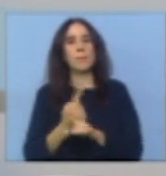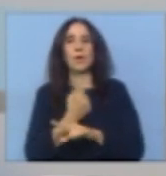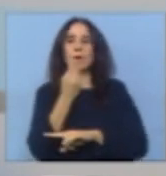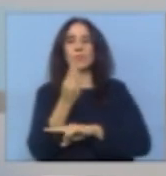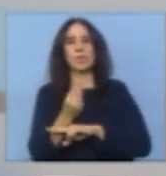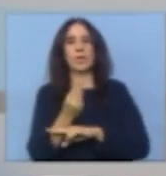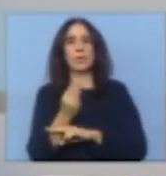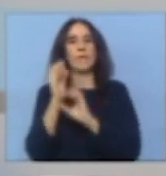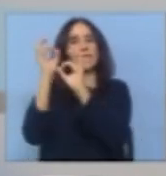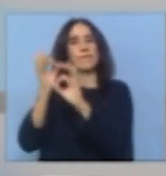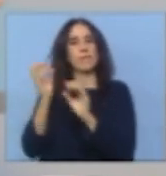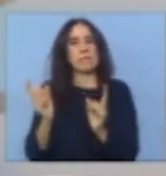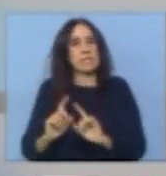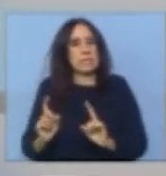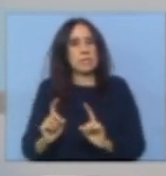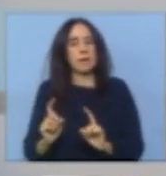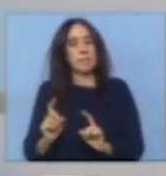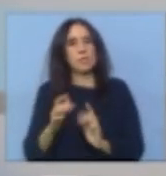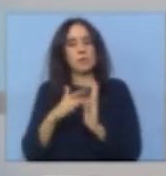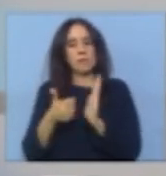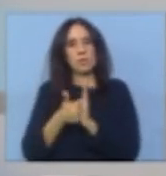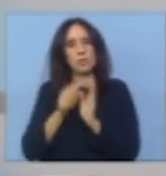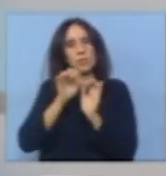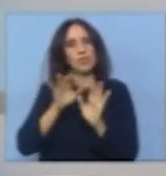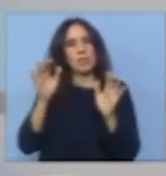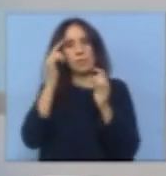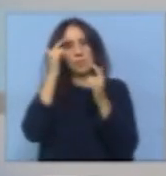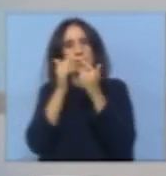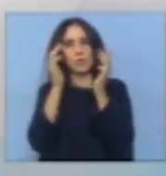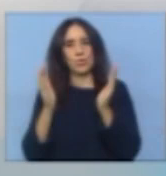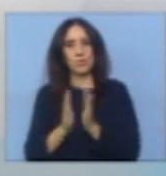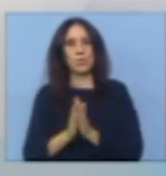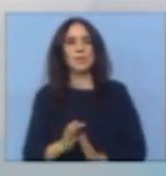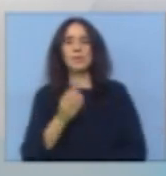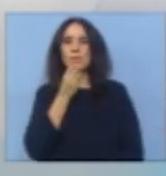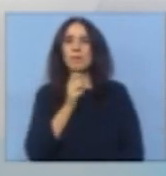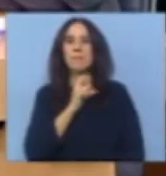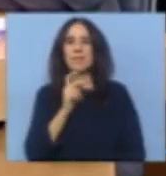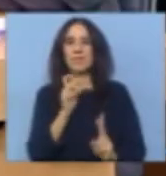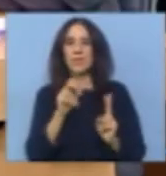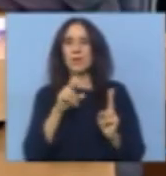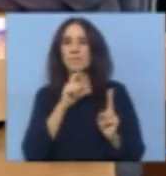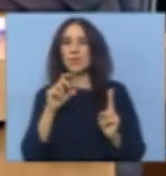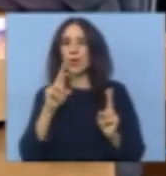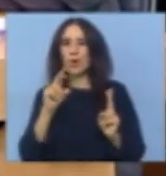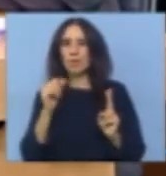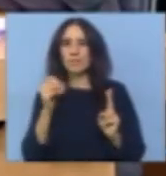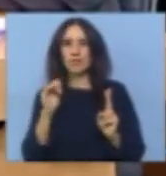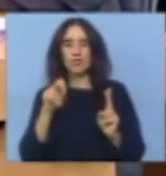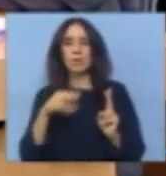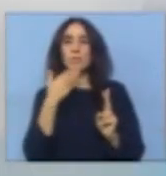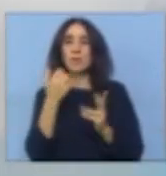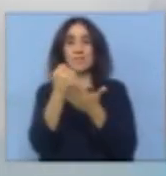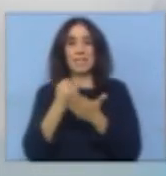de veneração, mas para que o Evangelho chegue a todos. Muito bem, Padre Vítor, Padre Robson, muito obrigado pelo vosso contributo hoje aqui. Fica